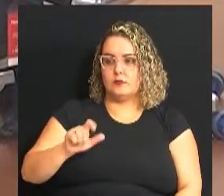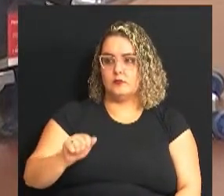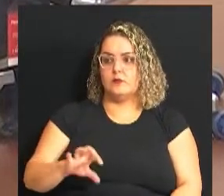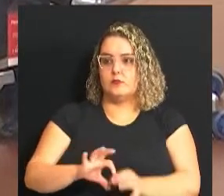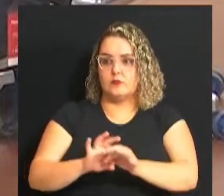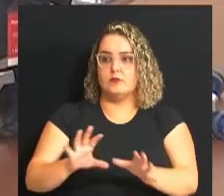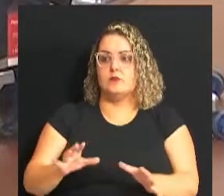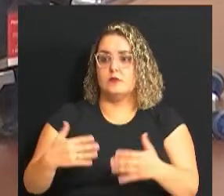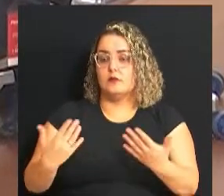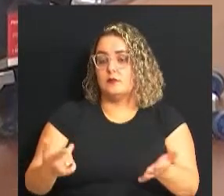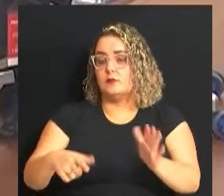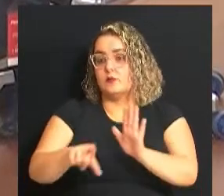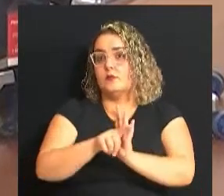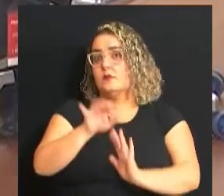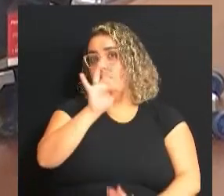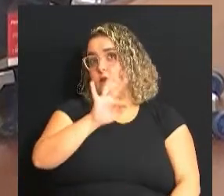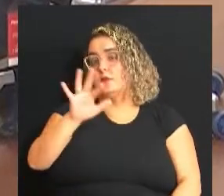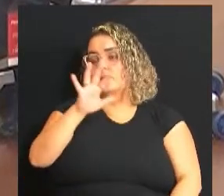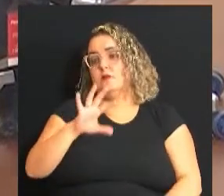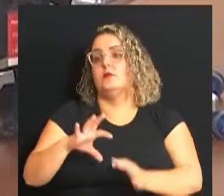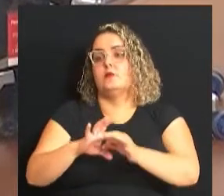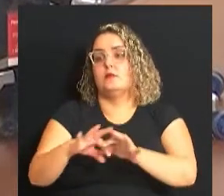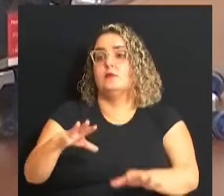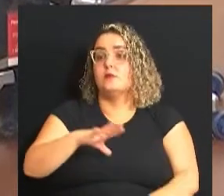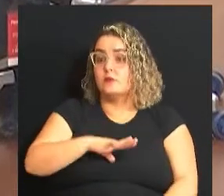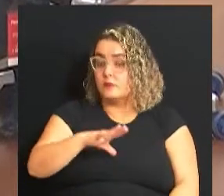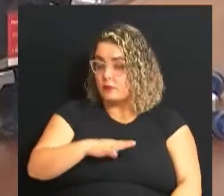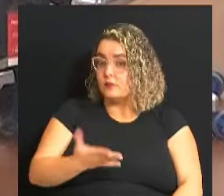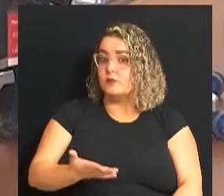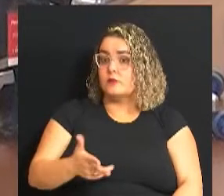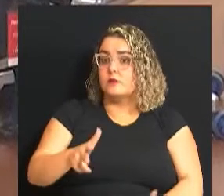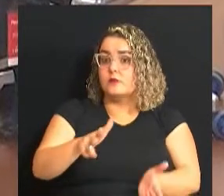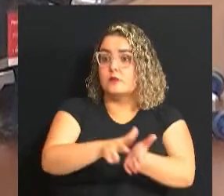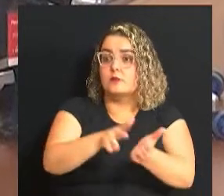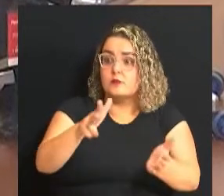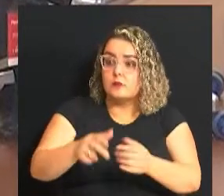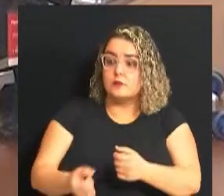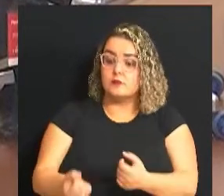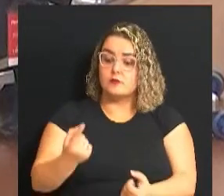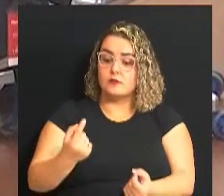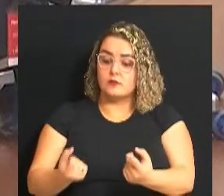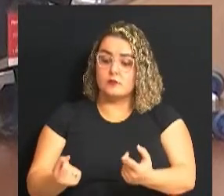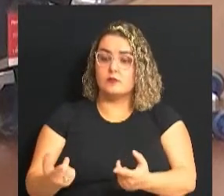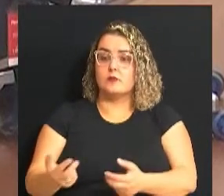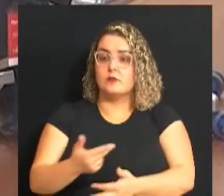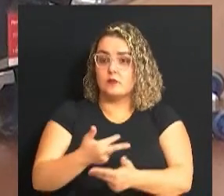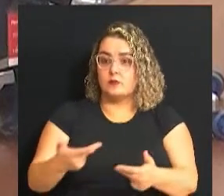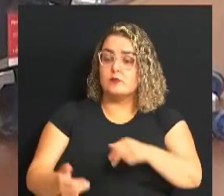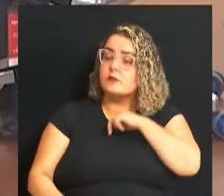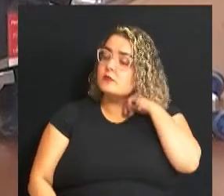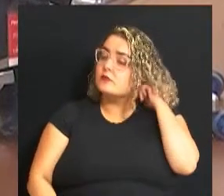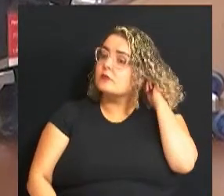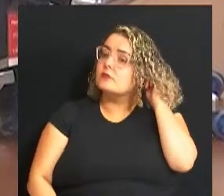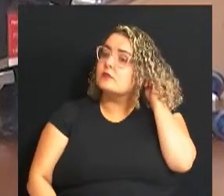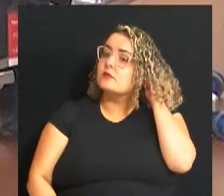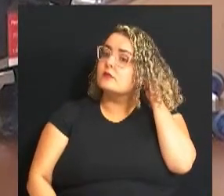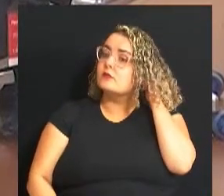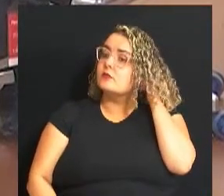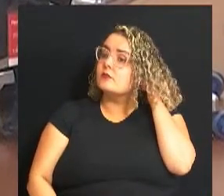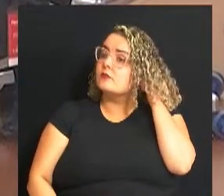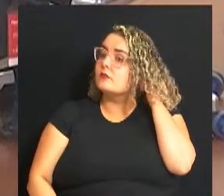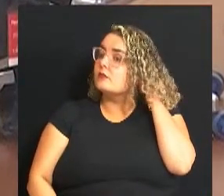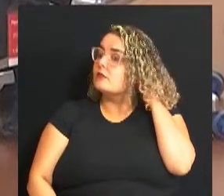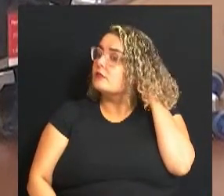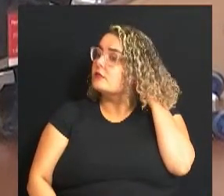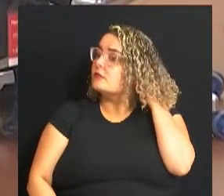ela deixa para os municípios regularem algumas situações e que até então nós ainda